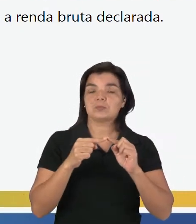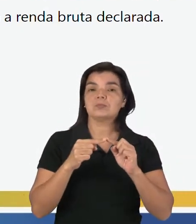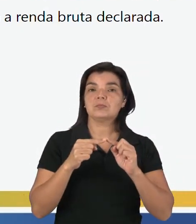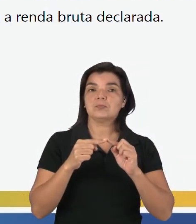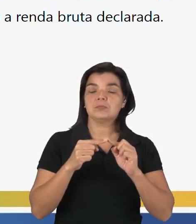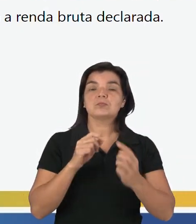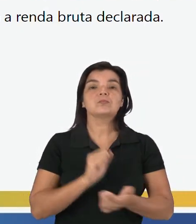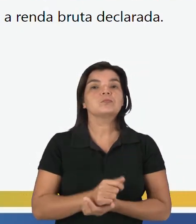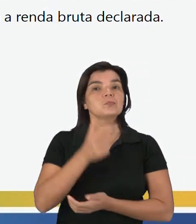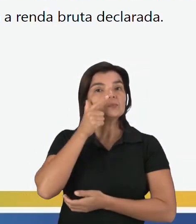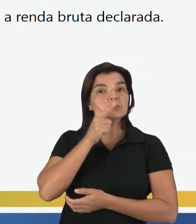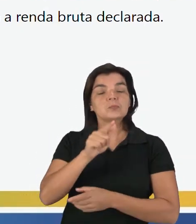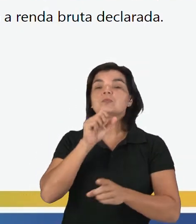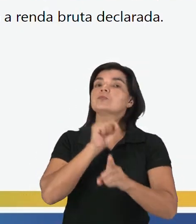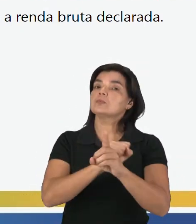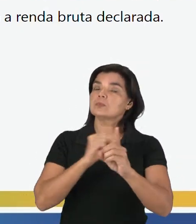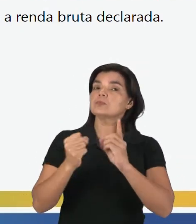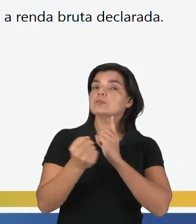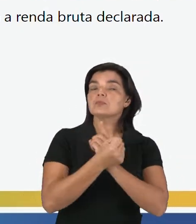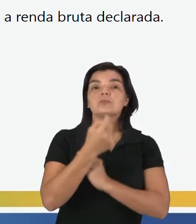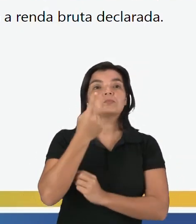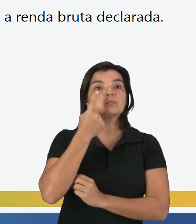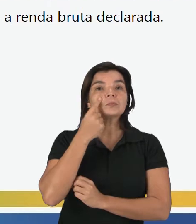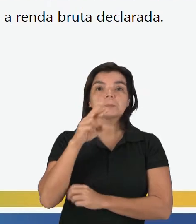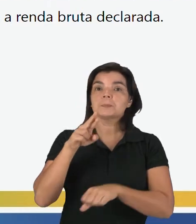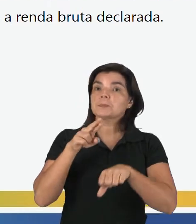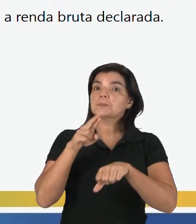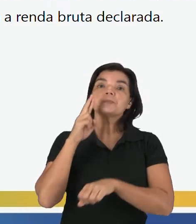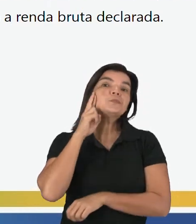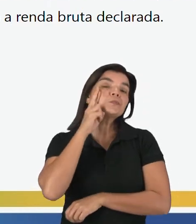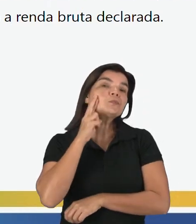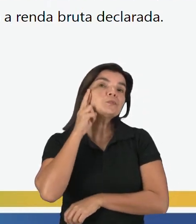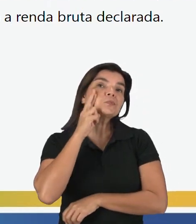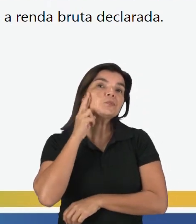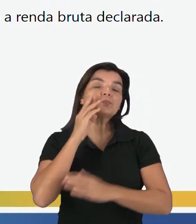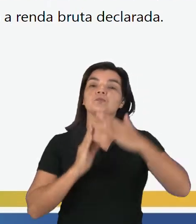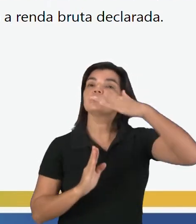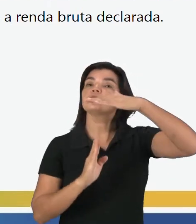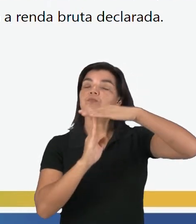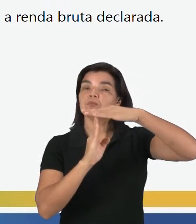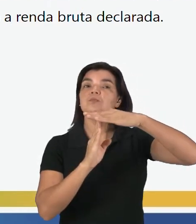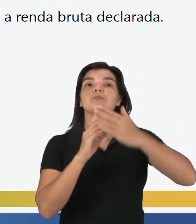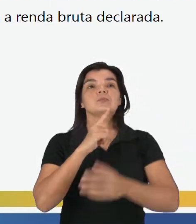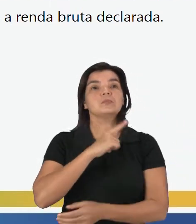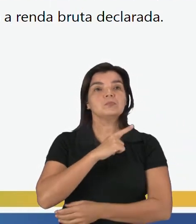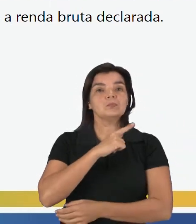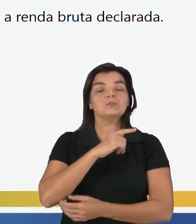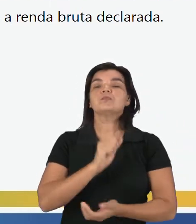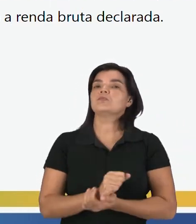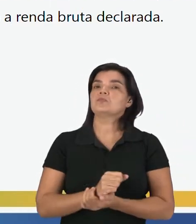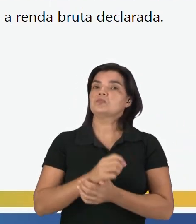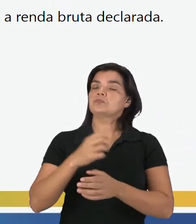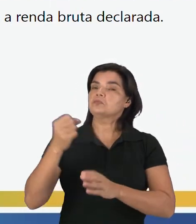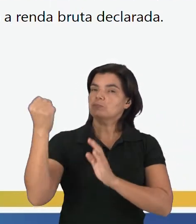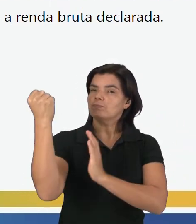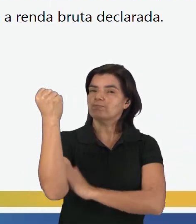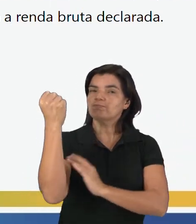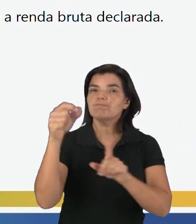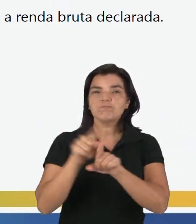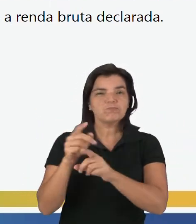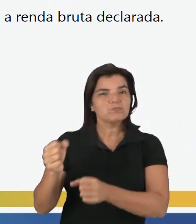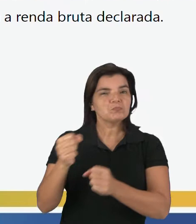de ganhos da sociedade, você vai ver em rosa lá no topo, onde está os que têm o maior poder